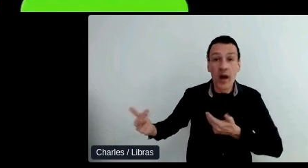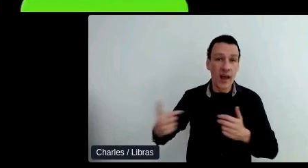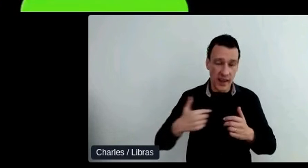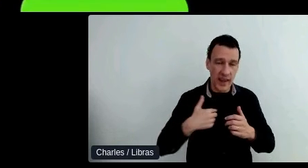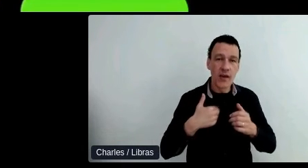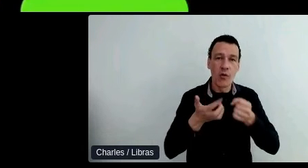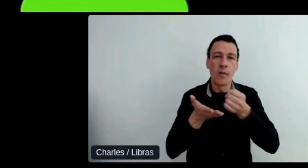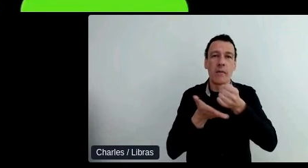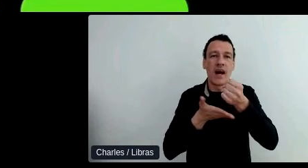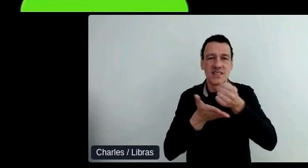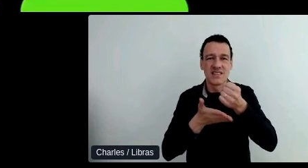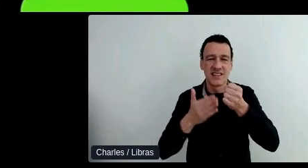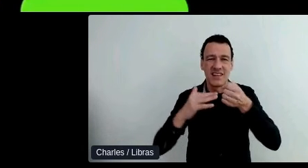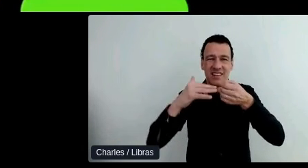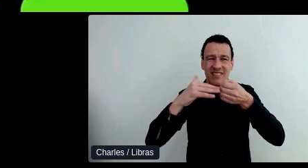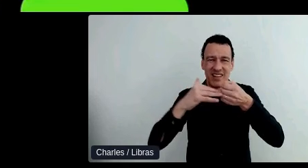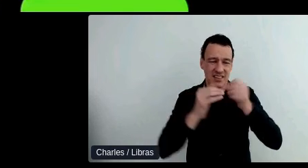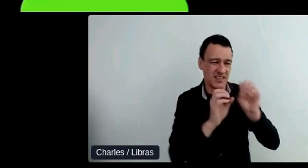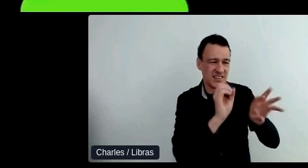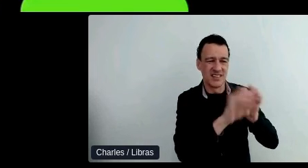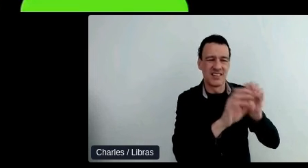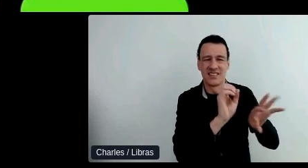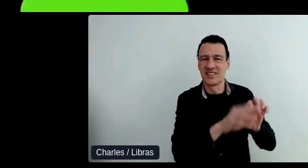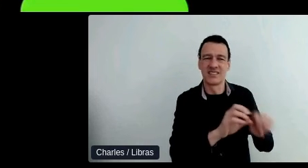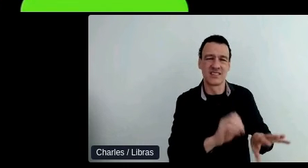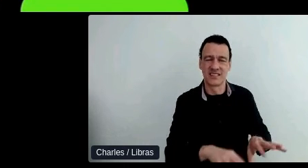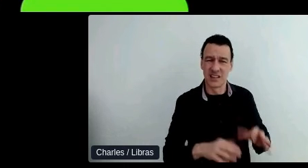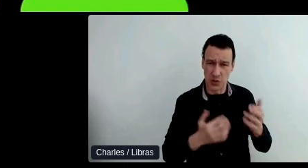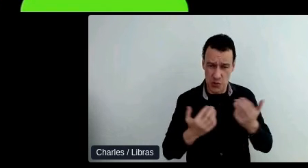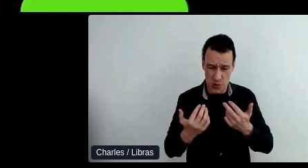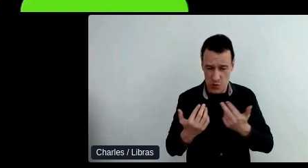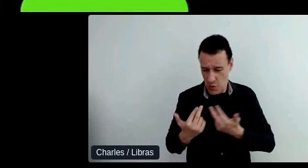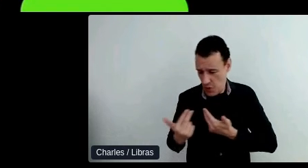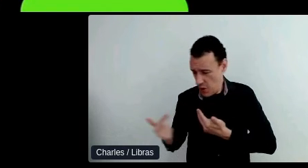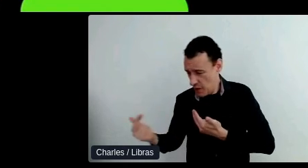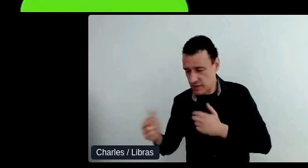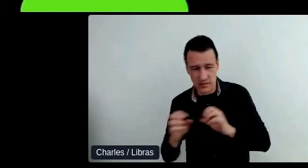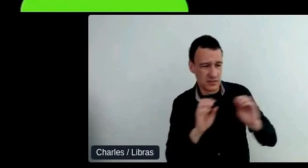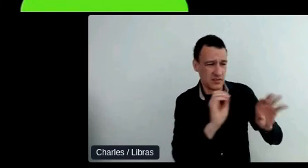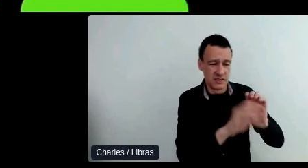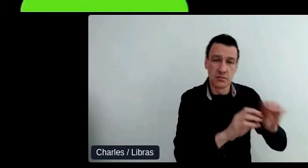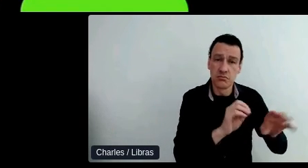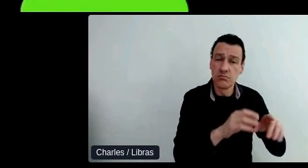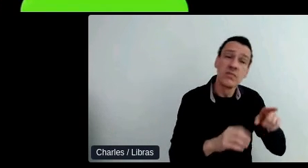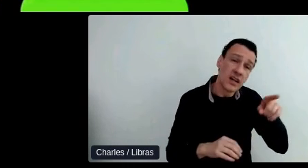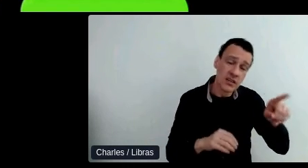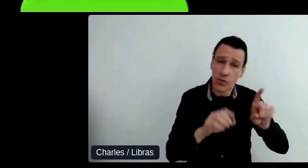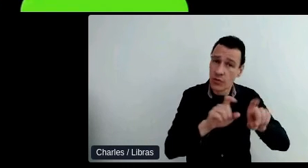que realmente estar tudo bem balanceado para que ela aprenda aquilo que reflete